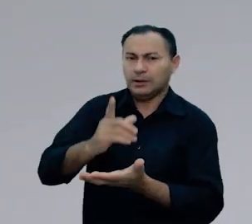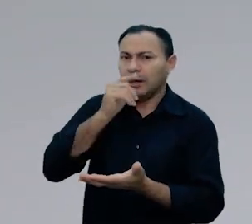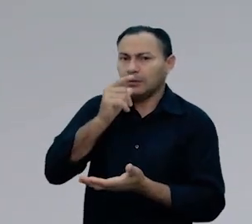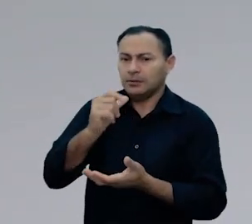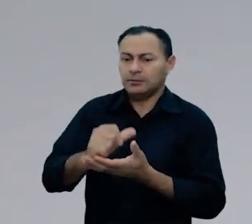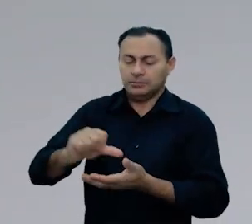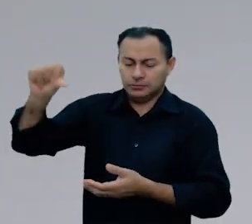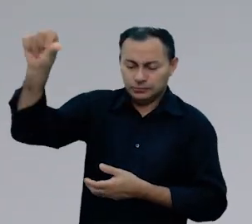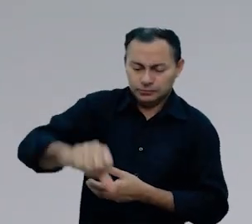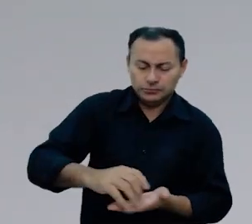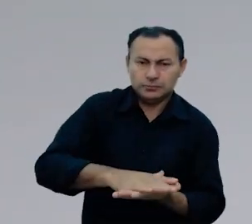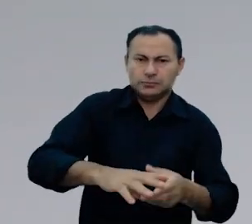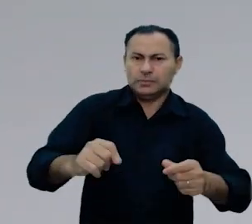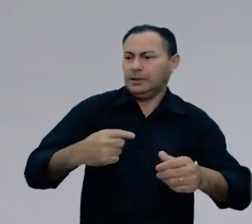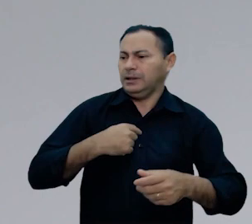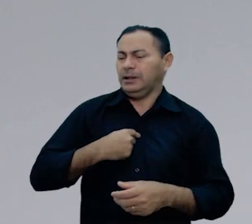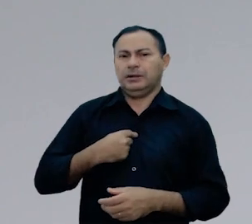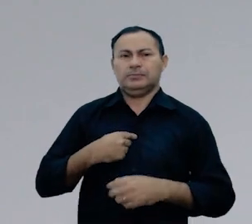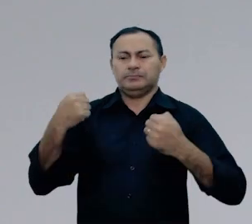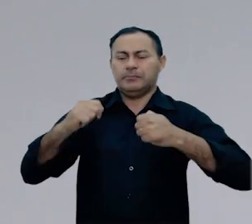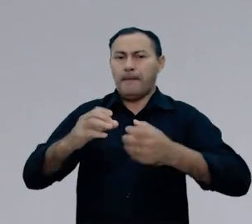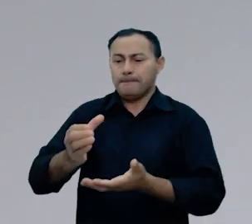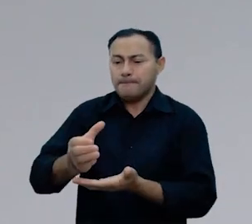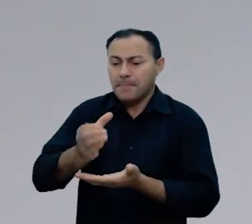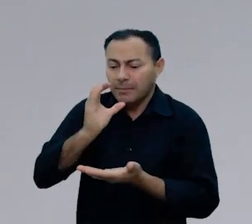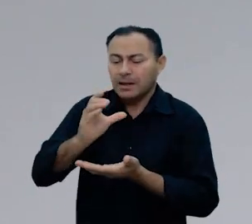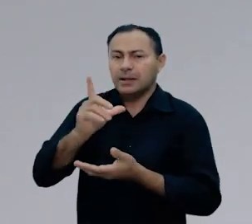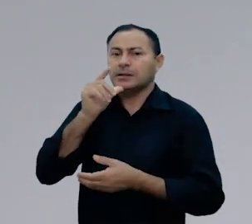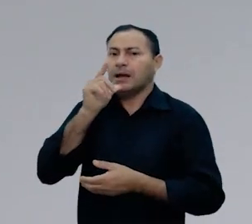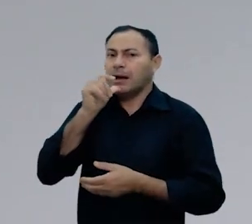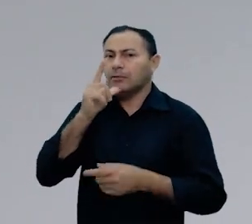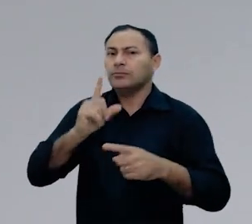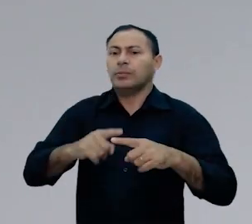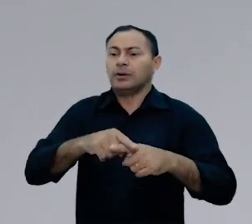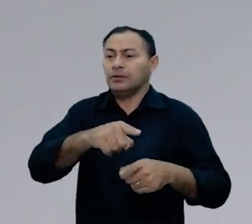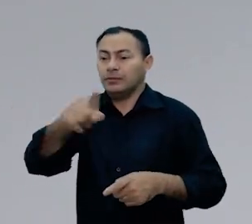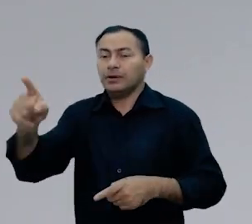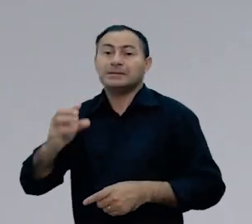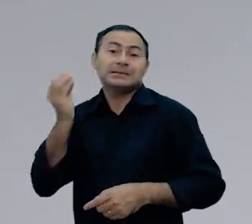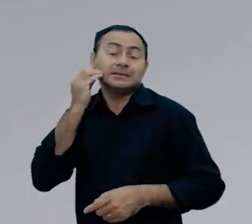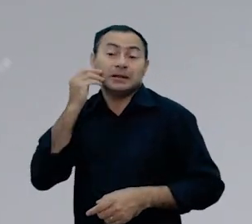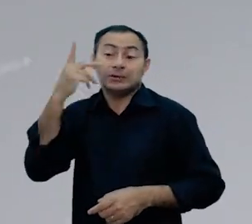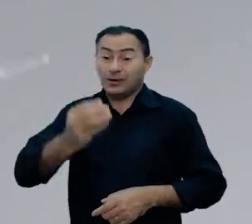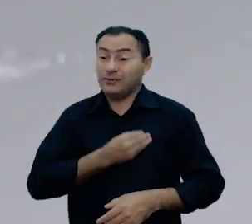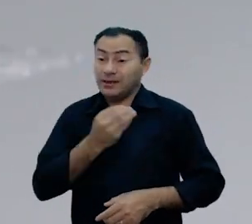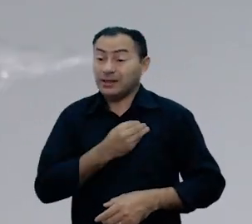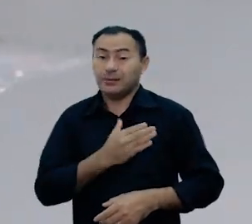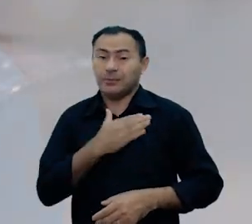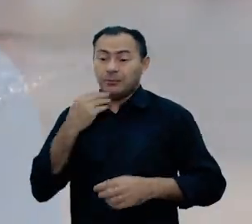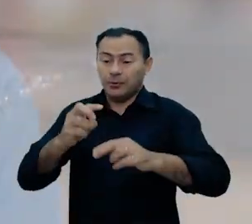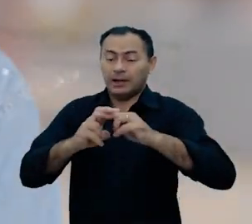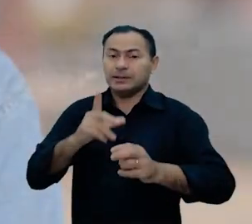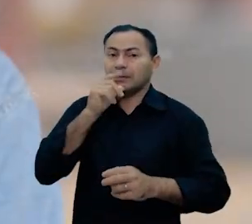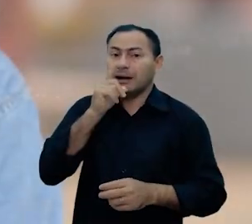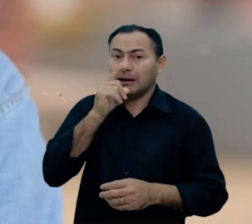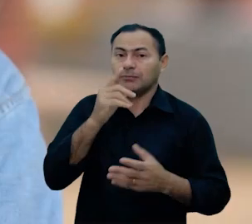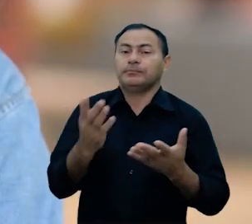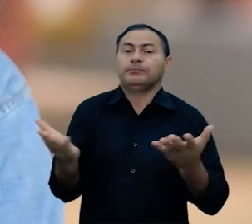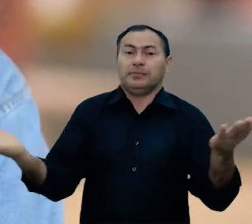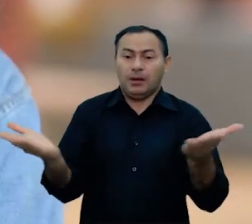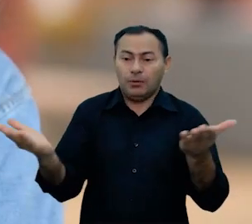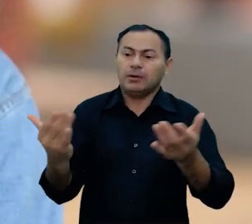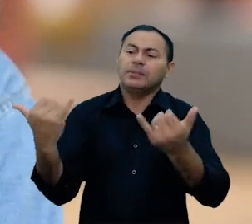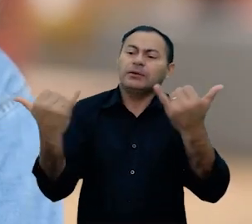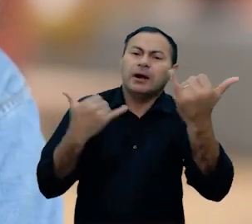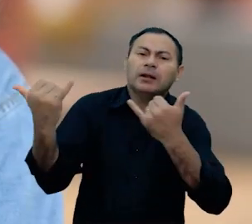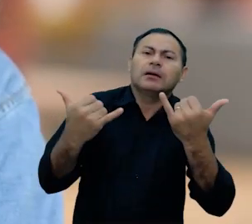d'água, derramou no chão e disse: "Eu não mereço beber dessa água, porque vocês arriscaram suas vidas por ela."